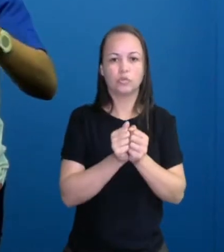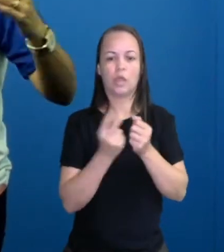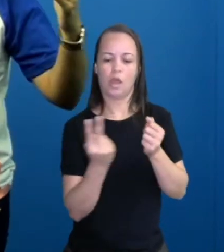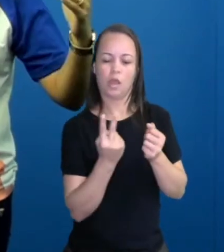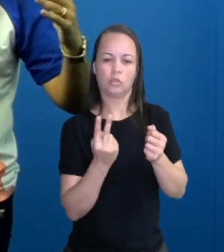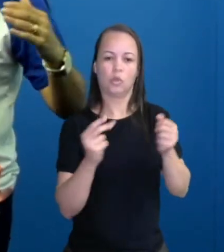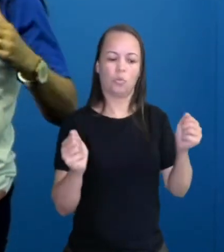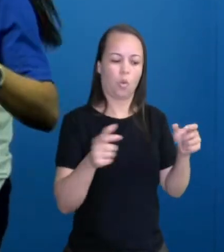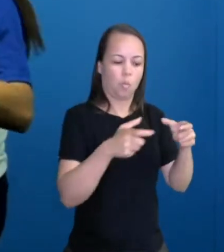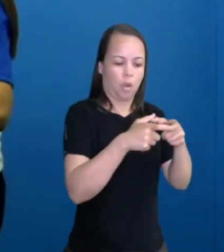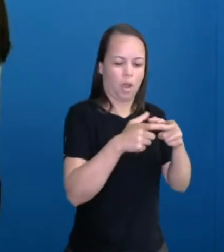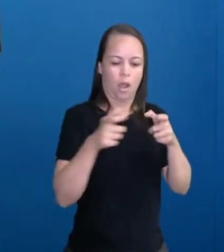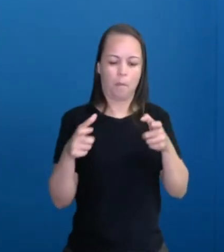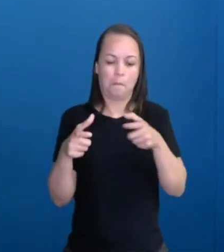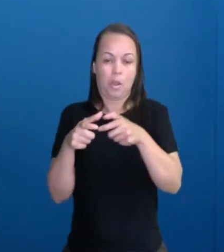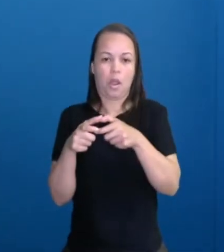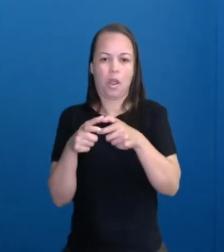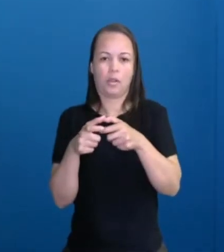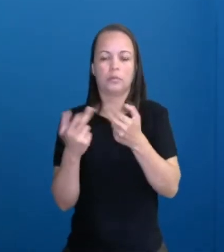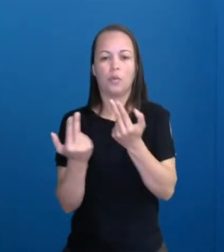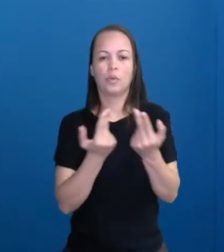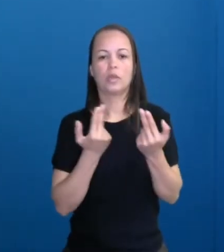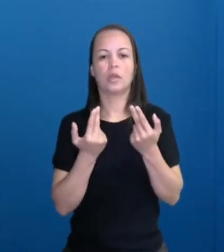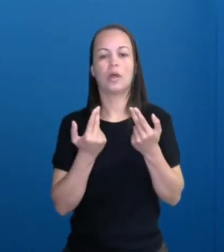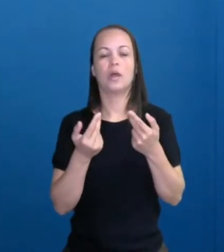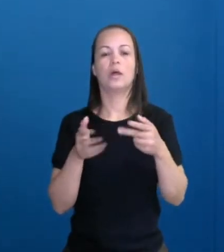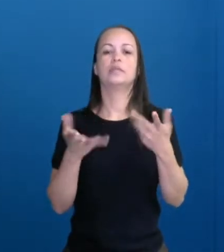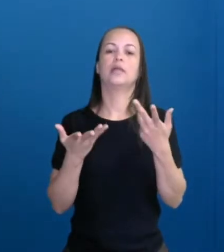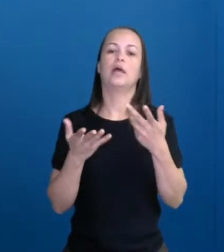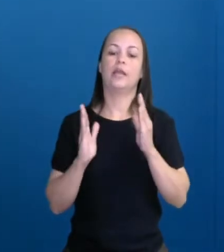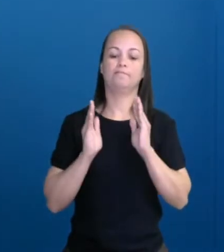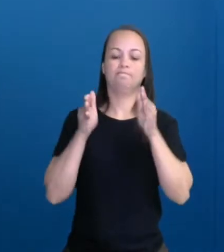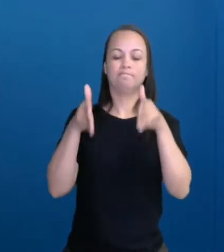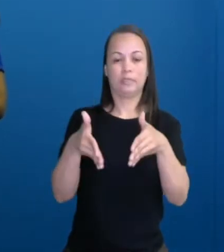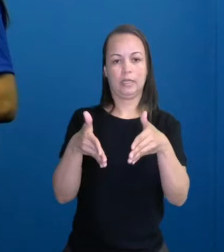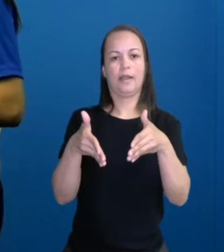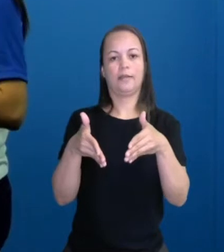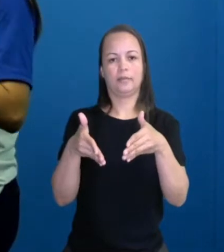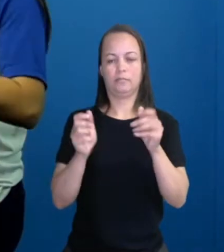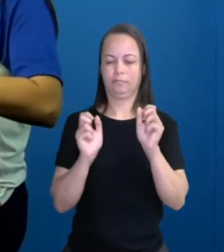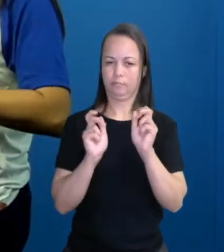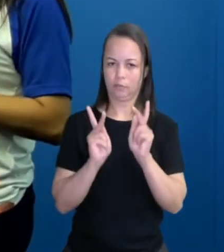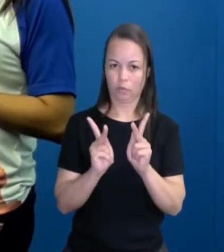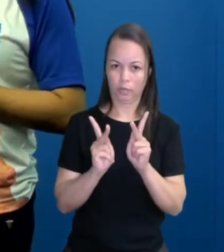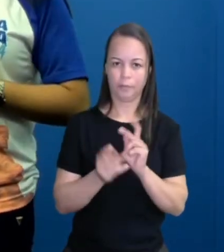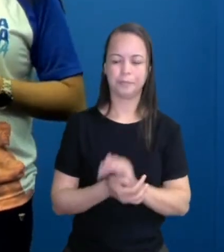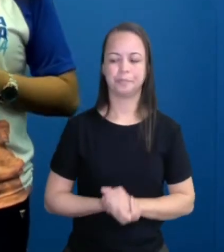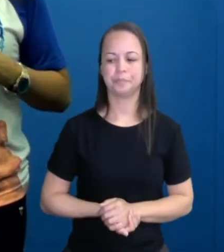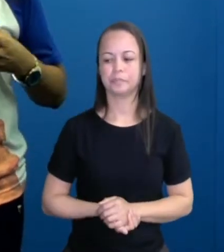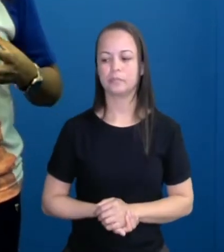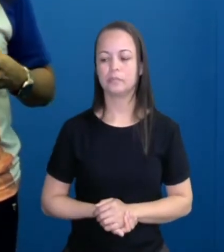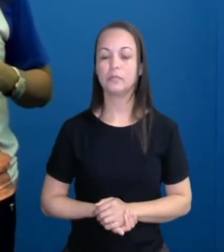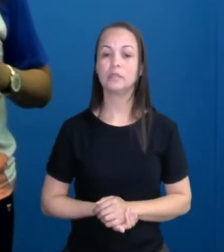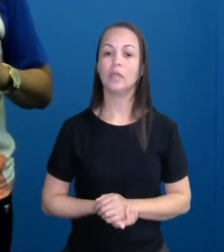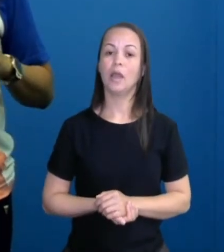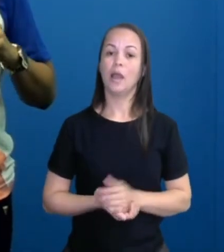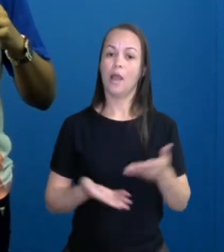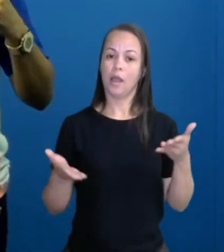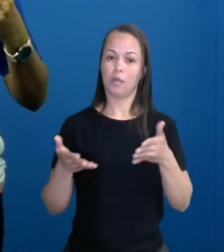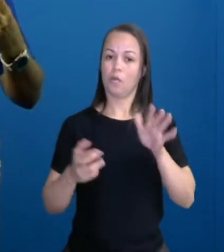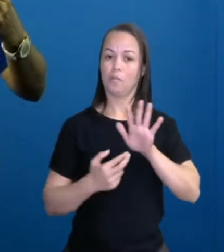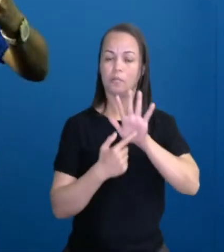ou diminuem juntas, nós dizemos que a proporção ela é direta, ok? Então, aí está alguns